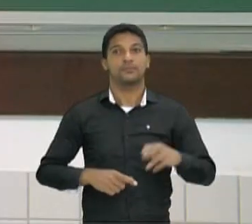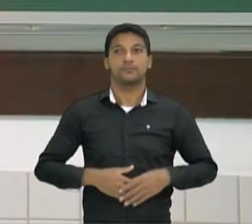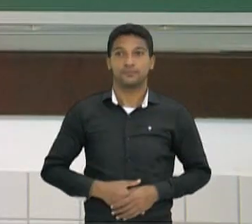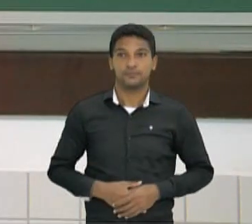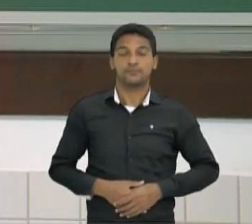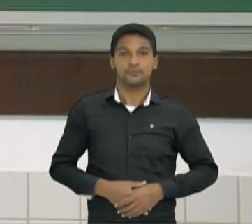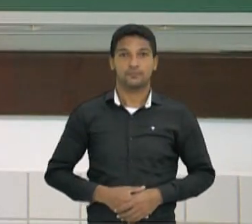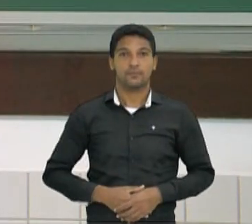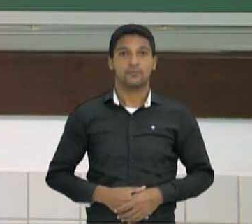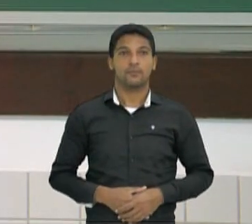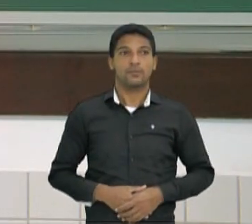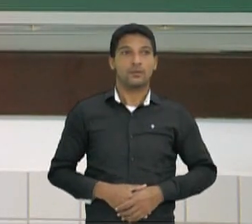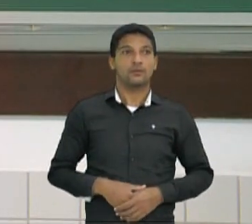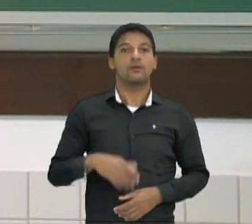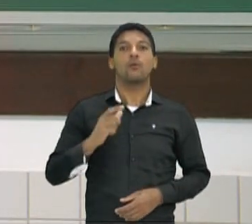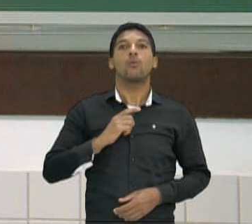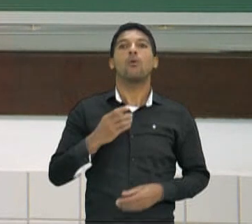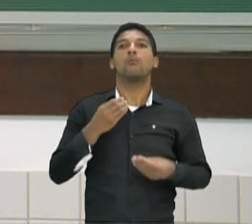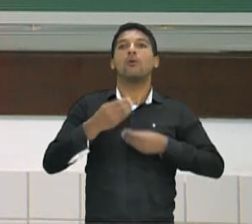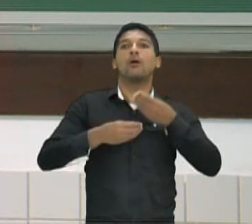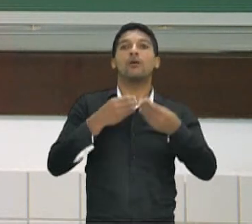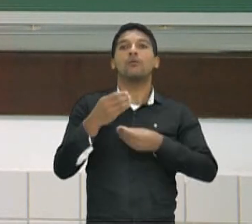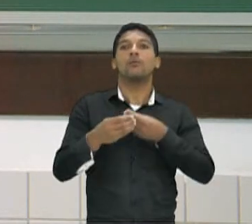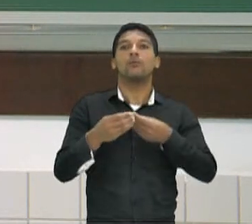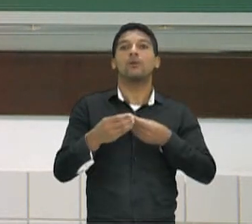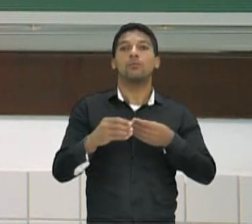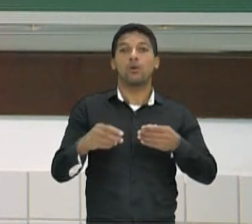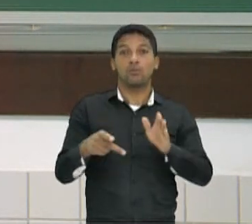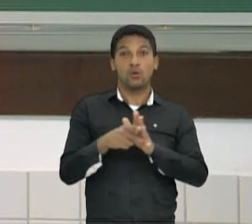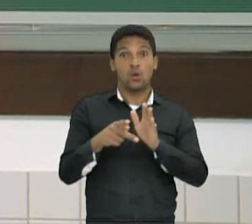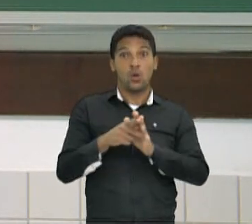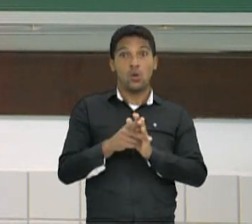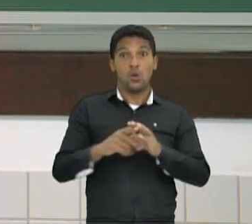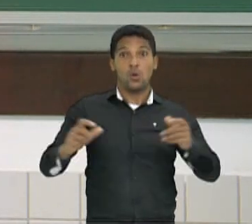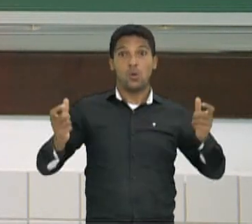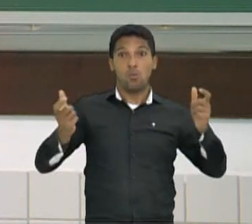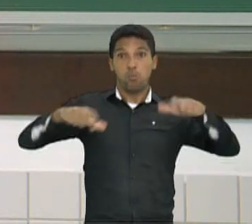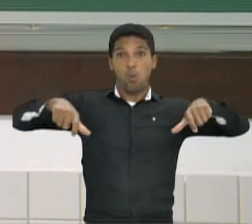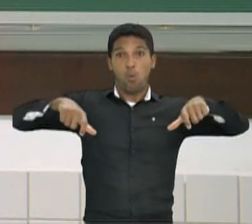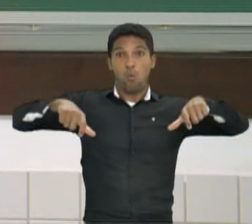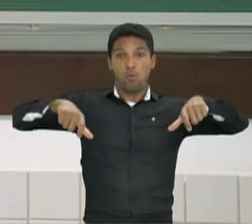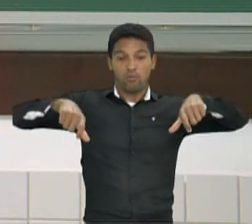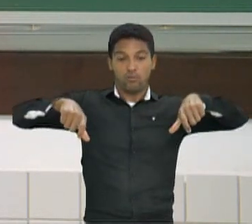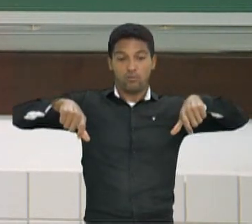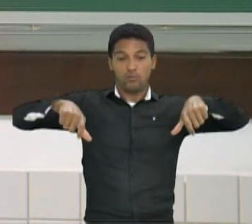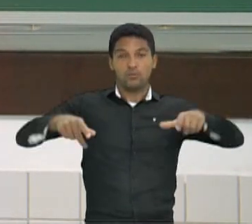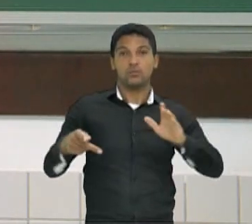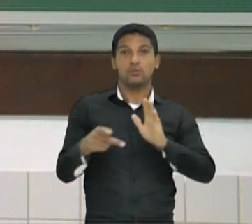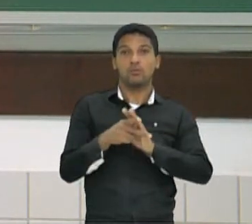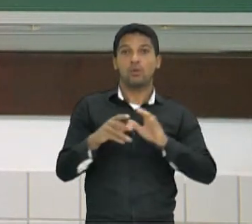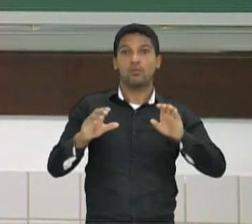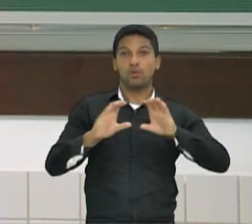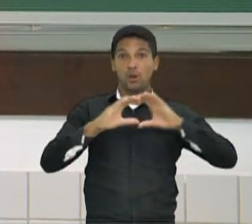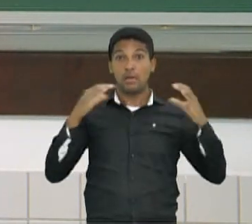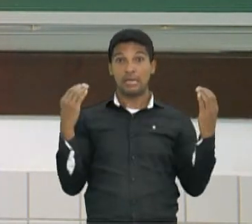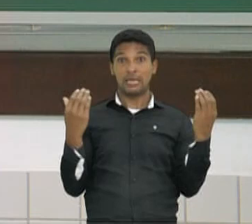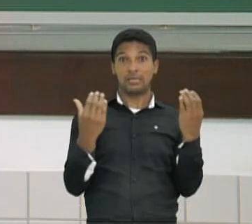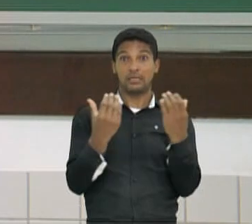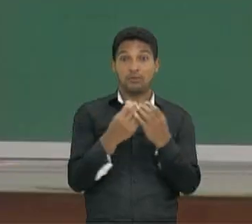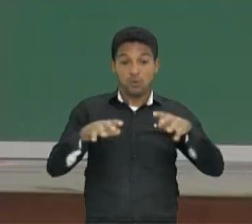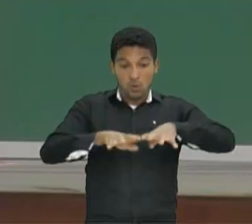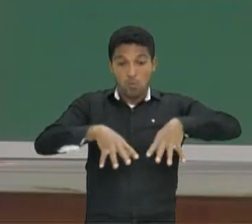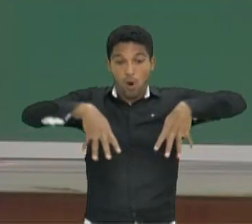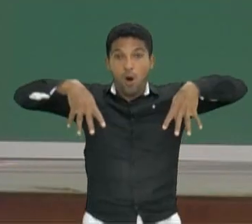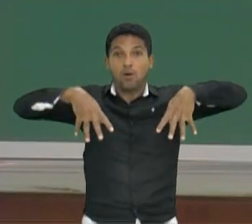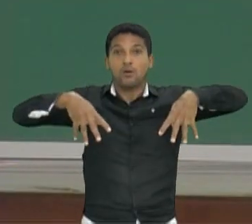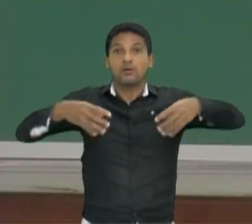campo de beisebol tem 2 formatos diferentes, chamado outfield e infield, né, que são as partes do campo. Então, como que é o tamanho dele? Então,